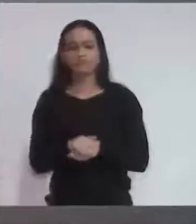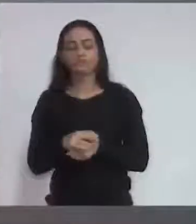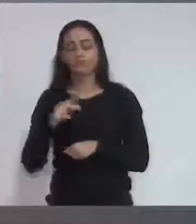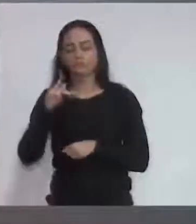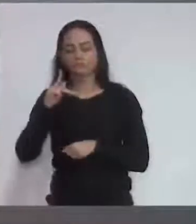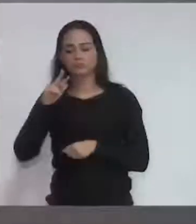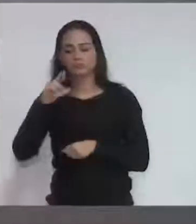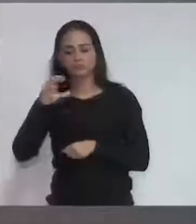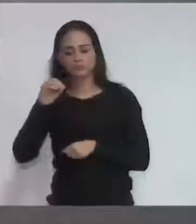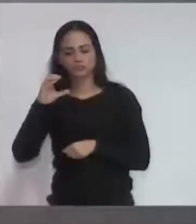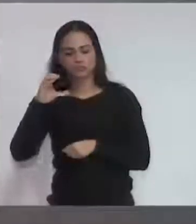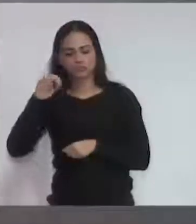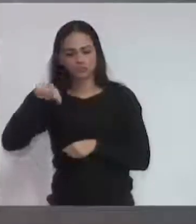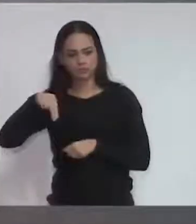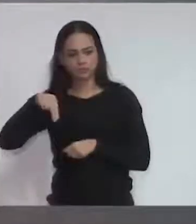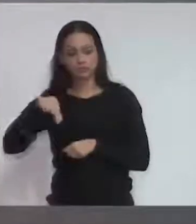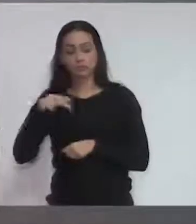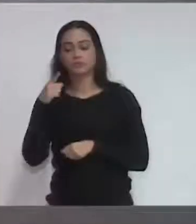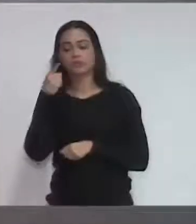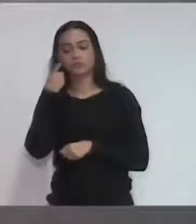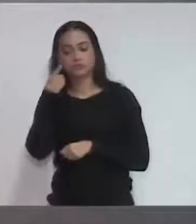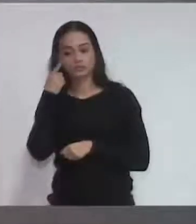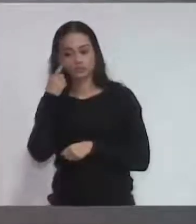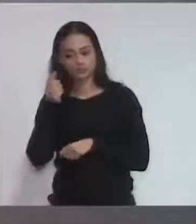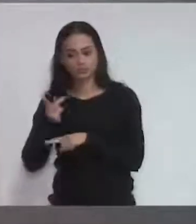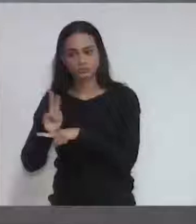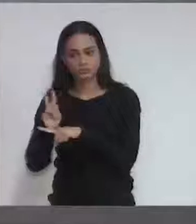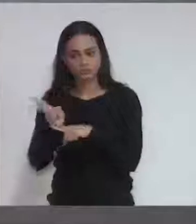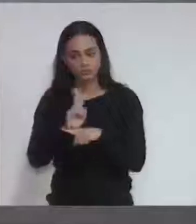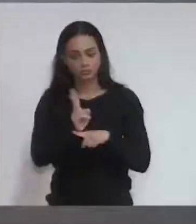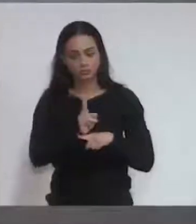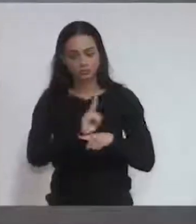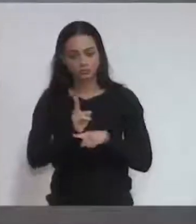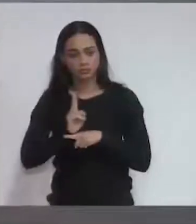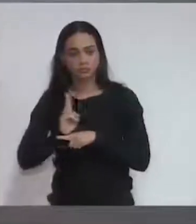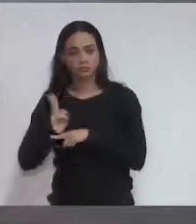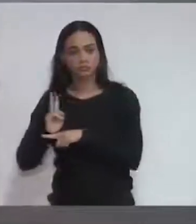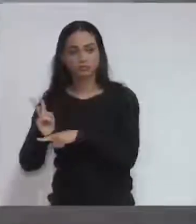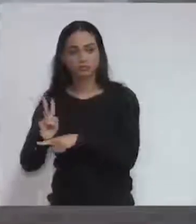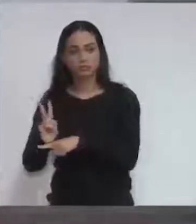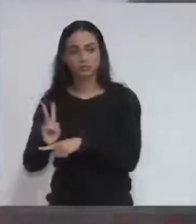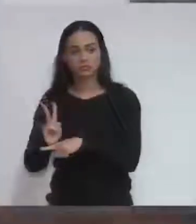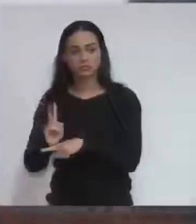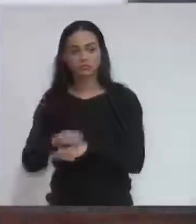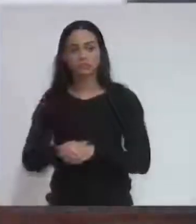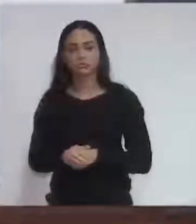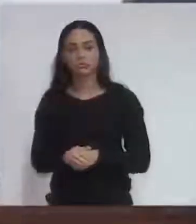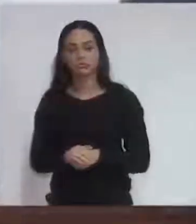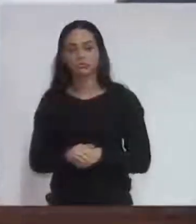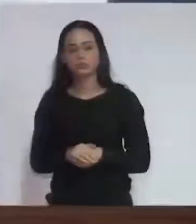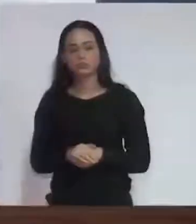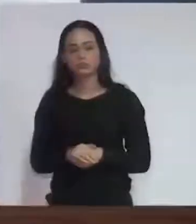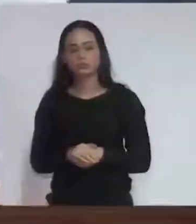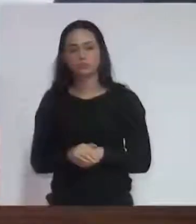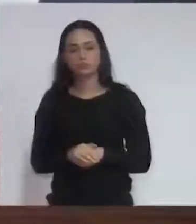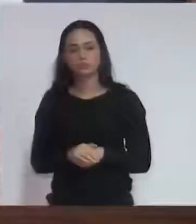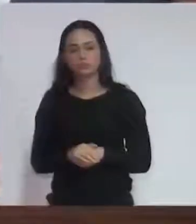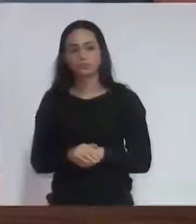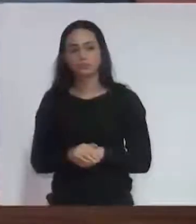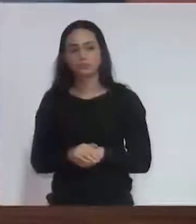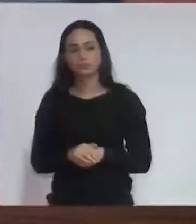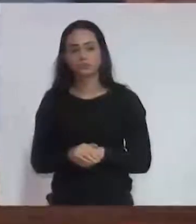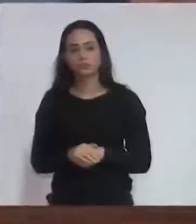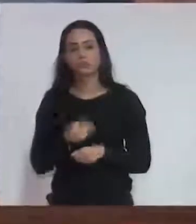conveniados estão fazendo um trabalho de levantamento, estão oficiando a todos os postos para que